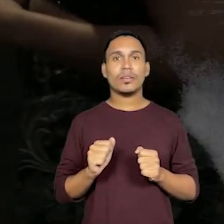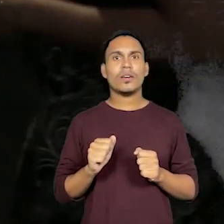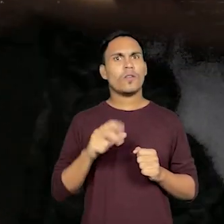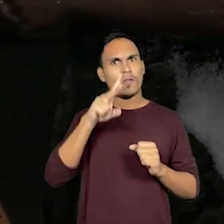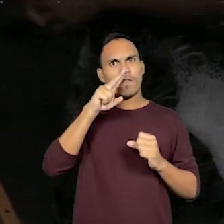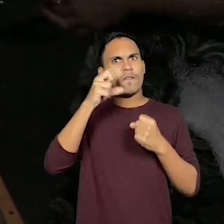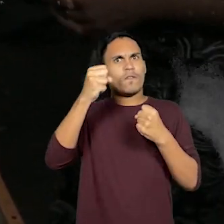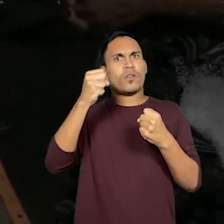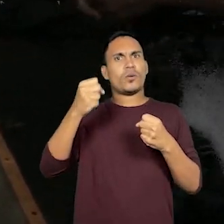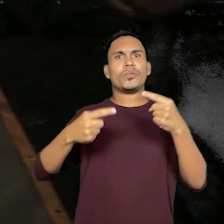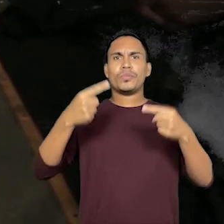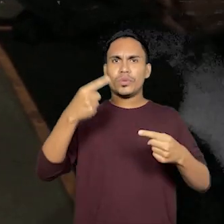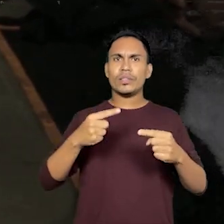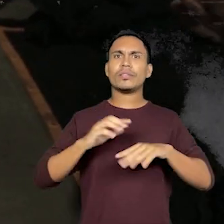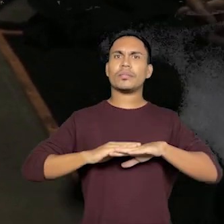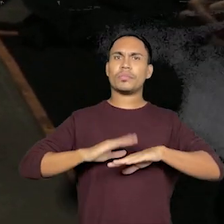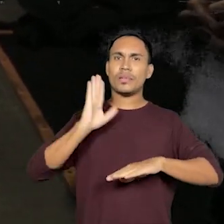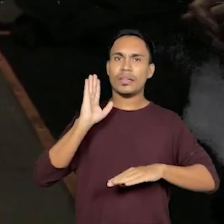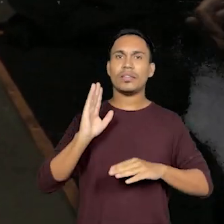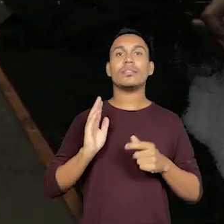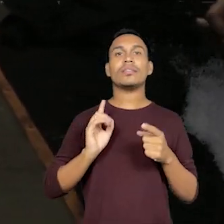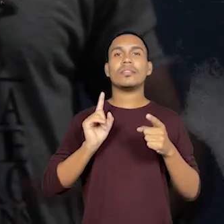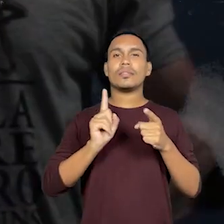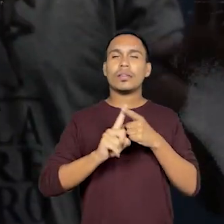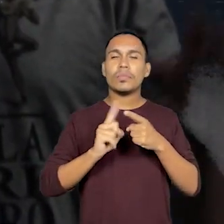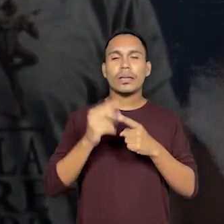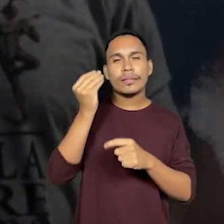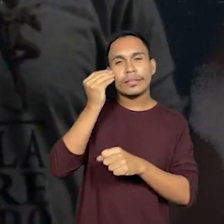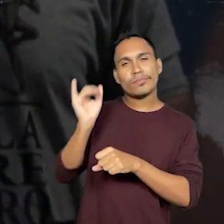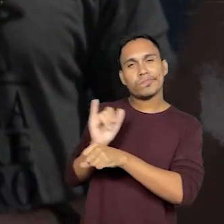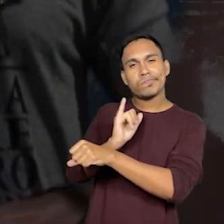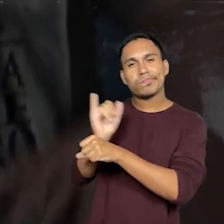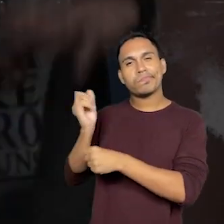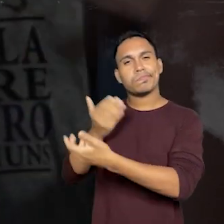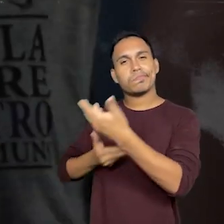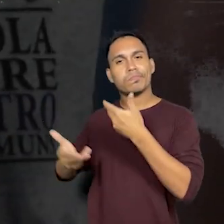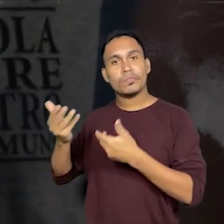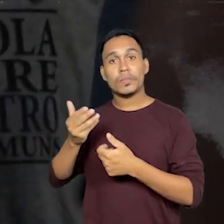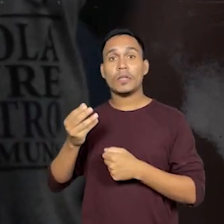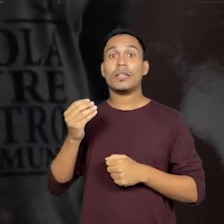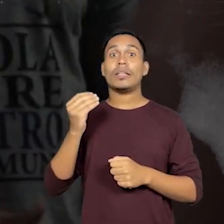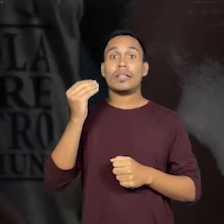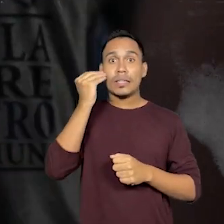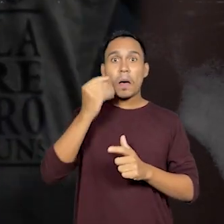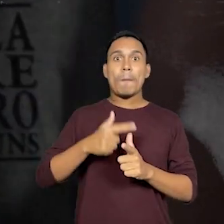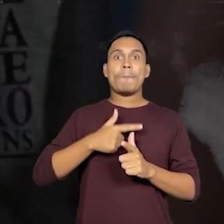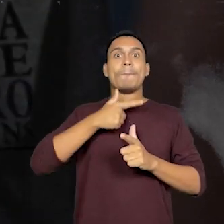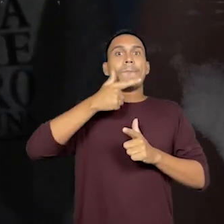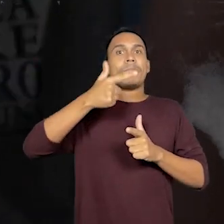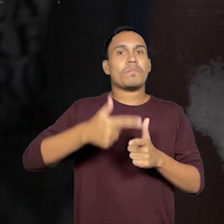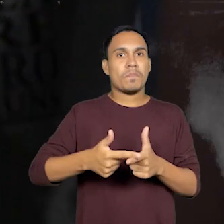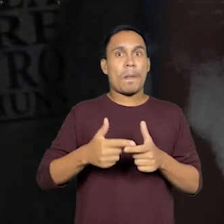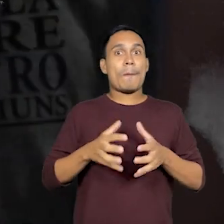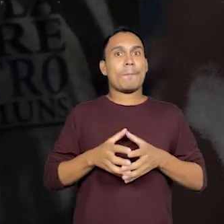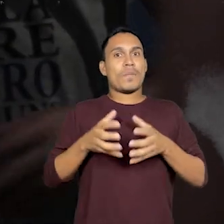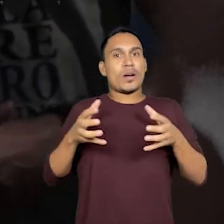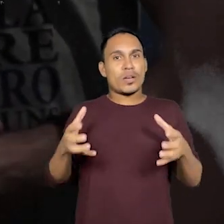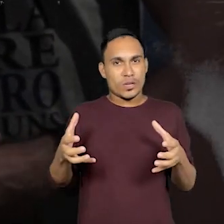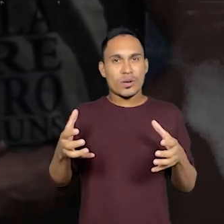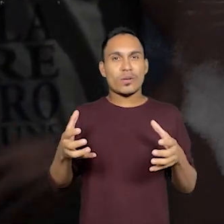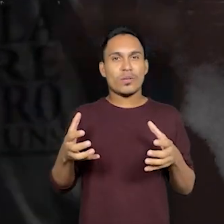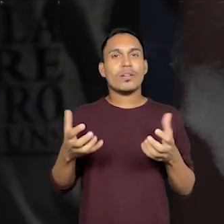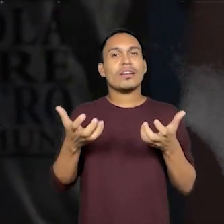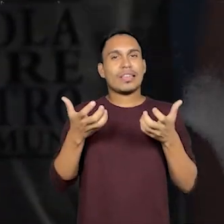fortalecer politicamente, né? Para melhorar as articulações e vamos dar um passo maior, vamos jogar um linóleo aqui, colocar 6 lances